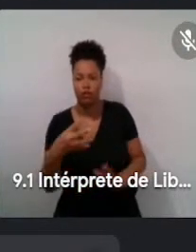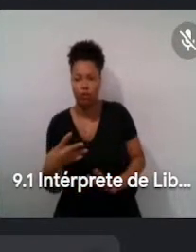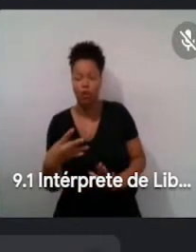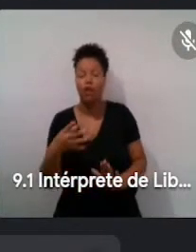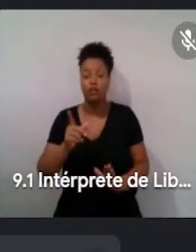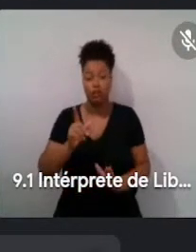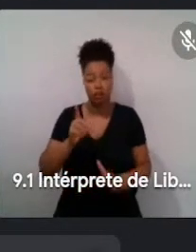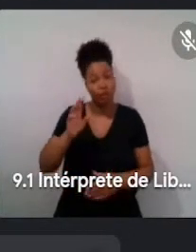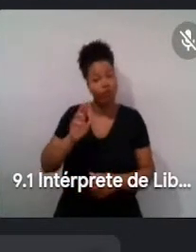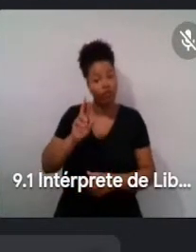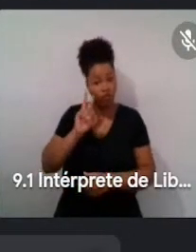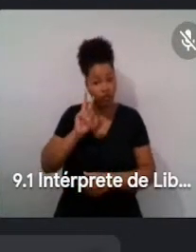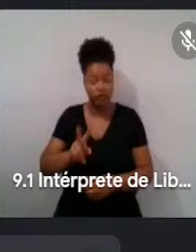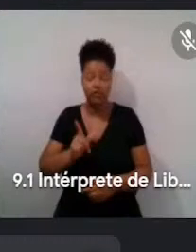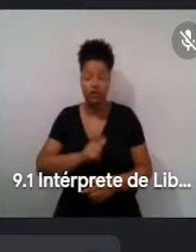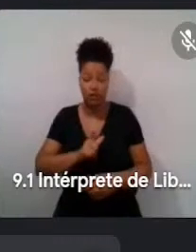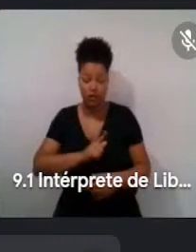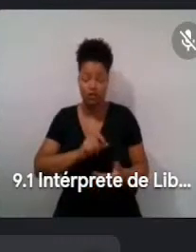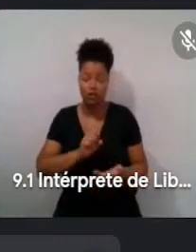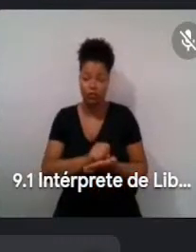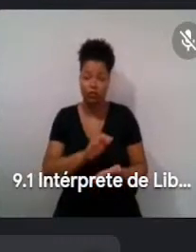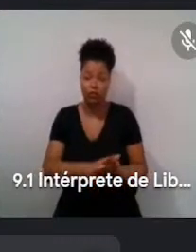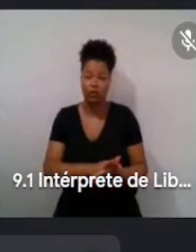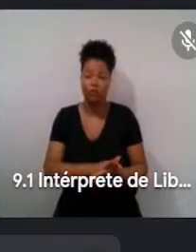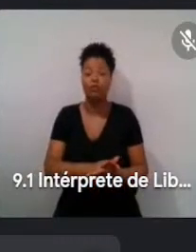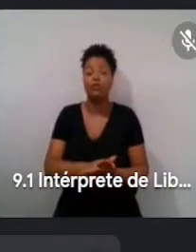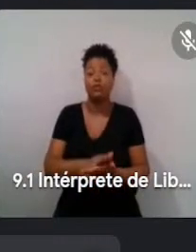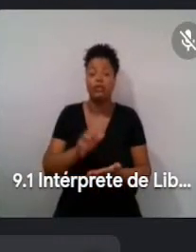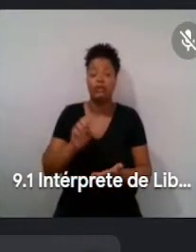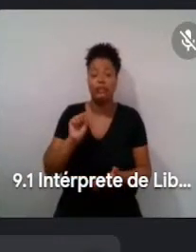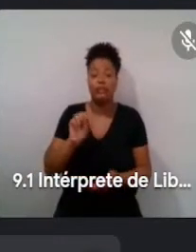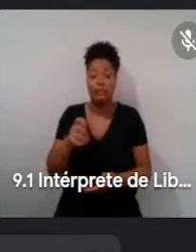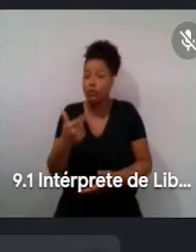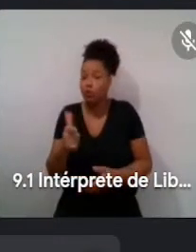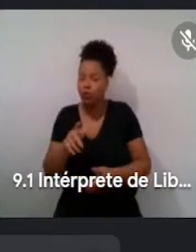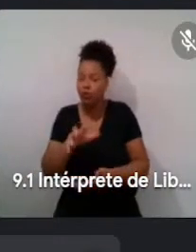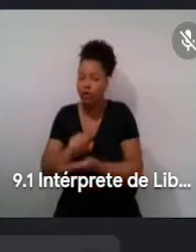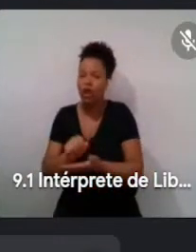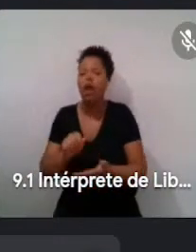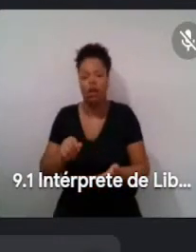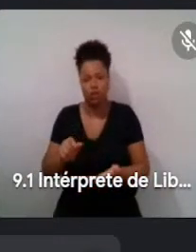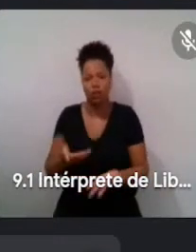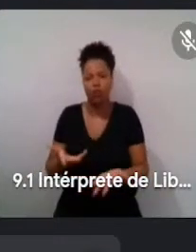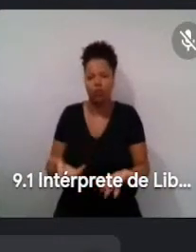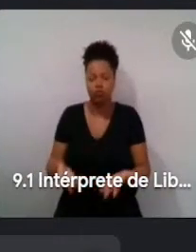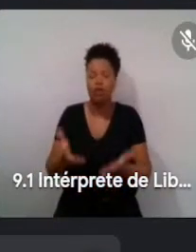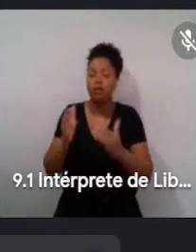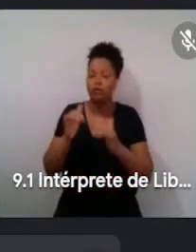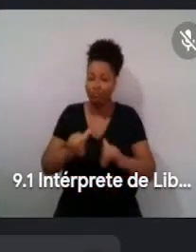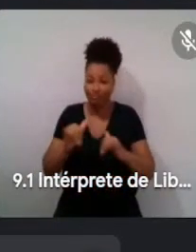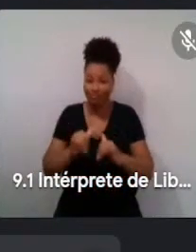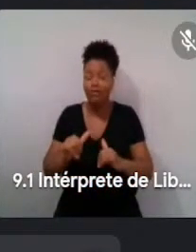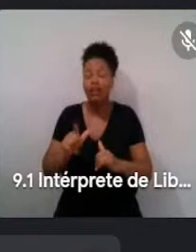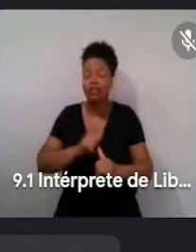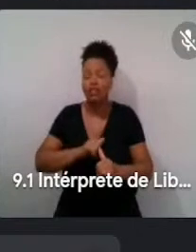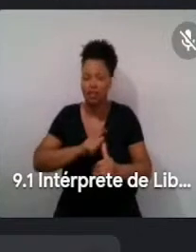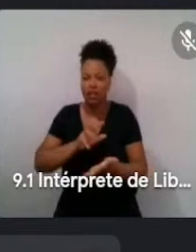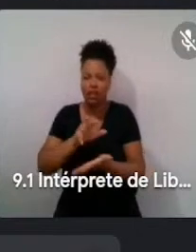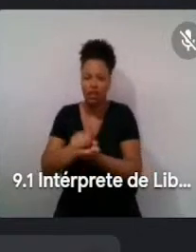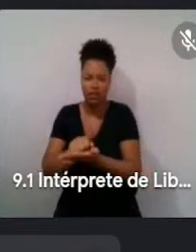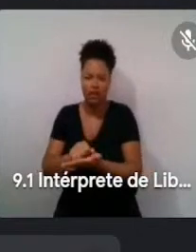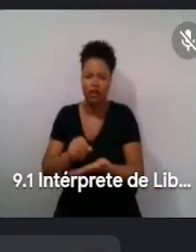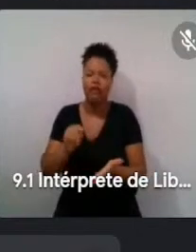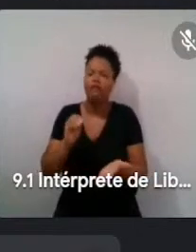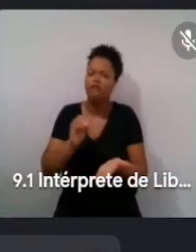eleitoral sem registro. Ela estava registrada. Faltavam os apontamentos de dados,